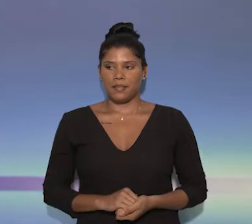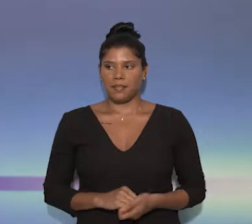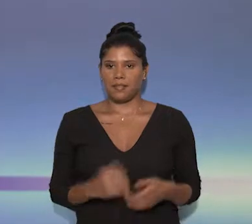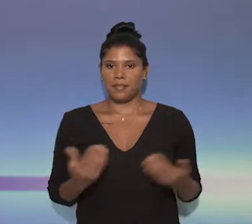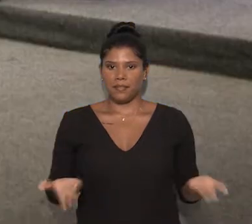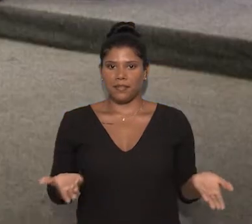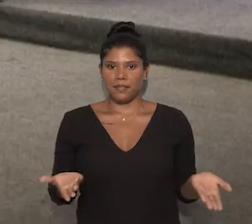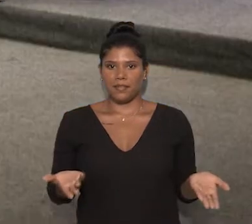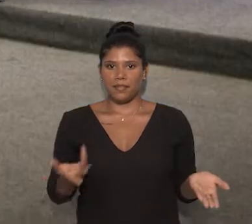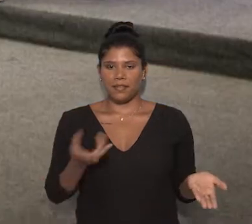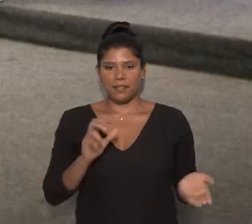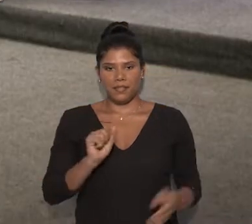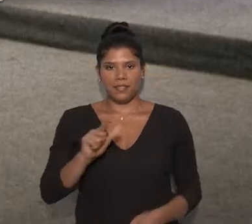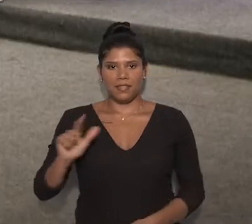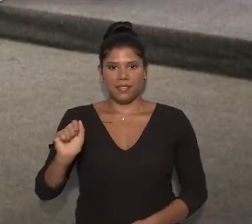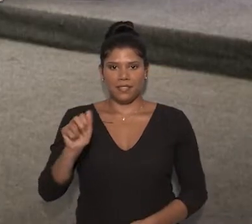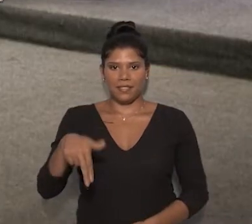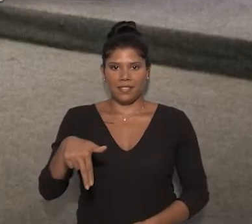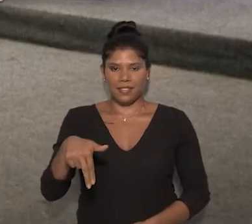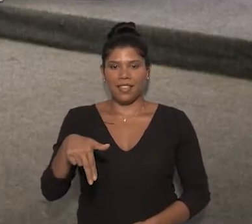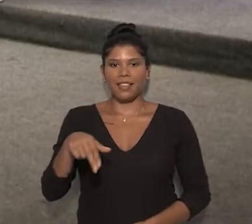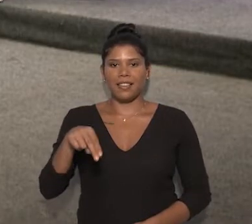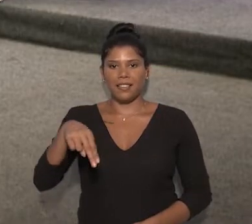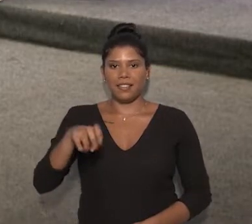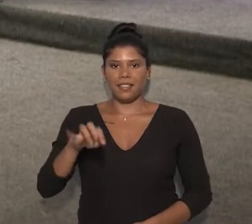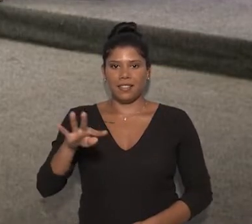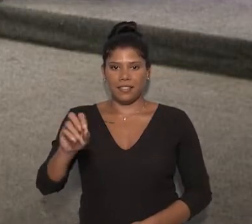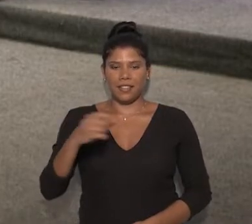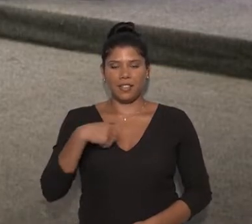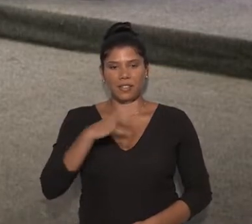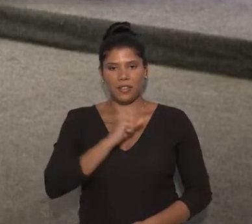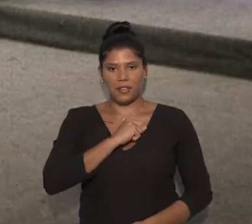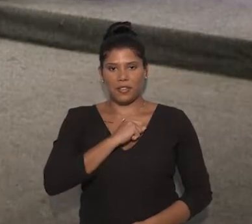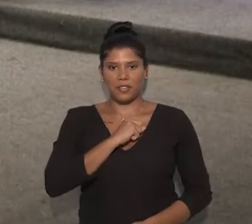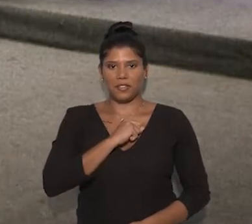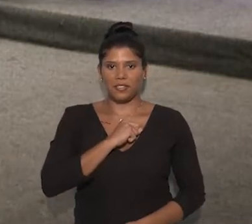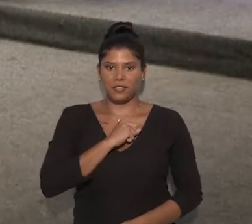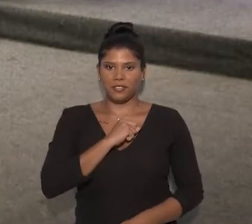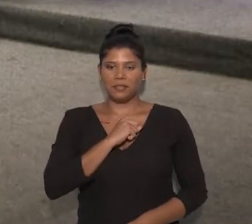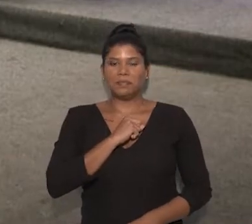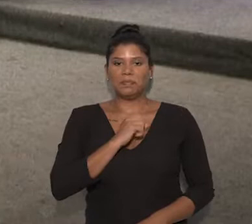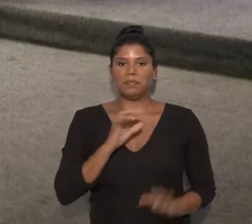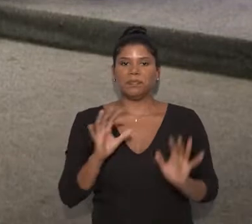gosta do dedo é o Alan Neto. É o dedo! Grande Alan Neto. Agora, PC,